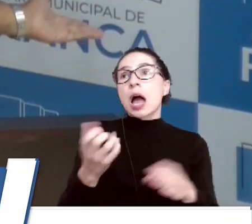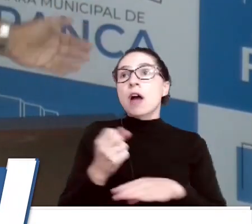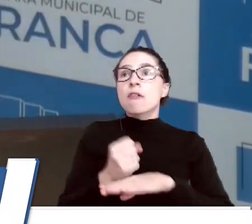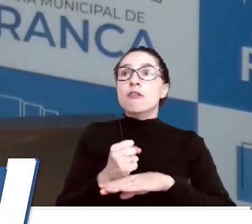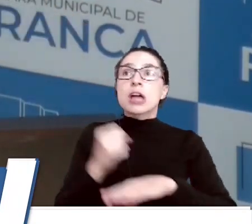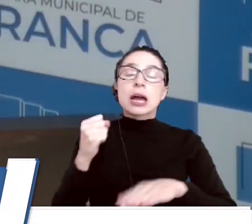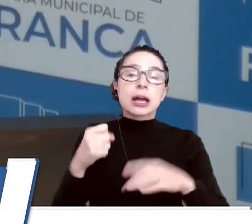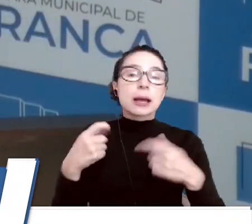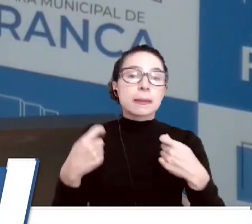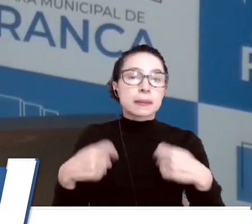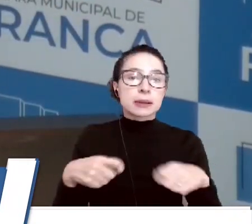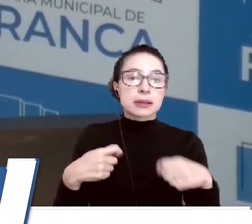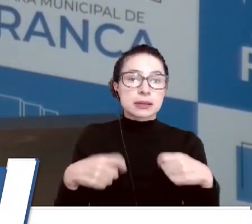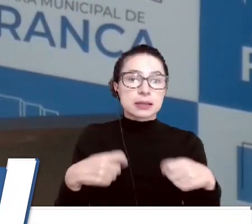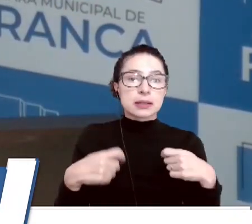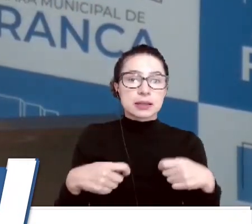ter